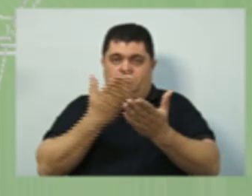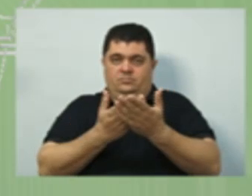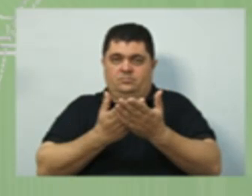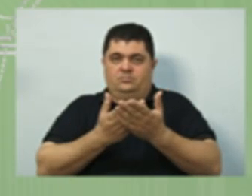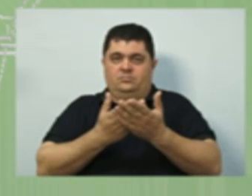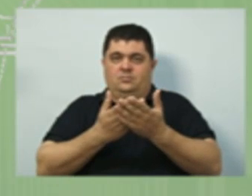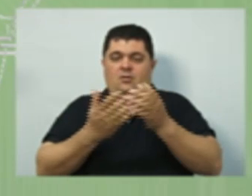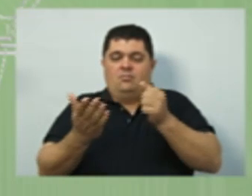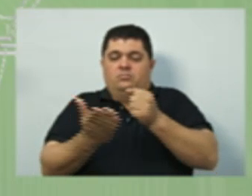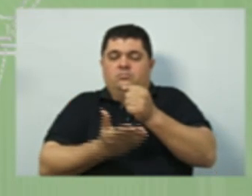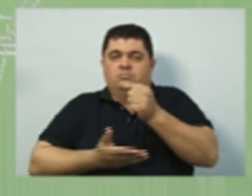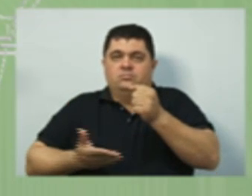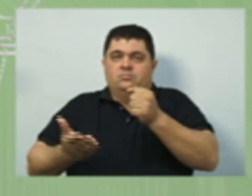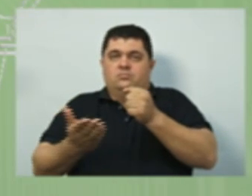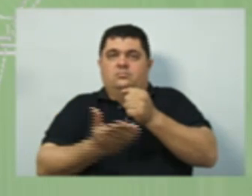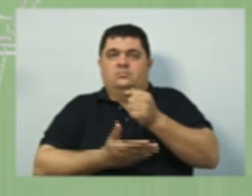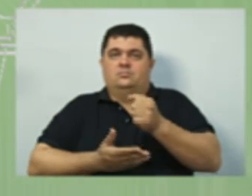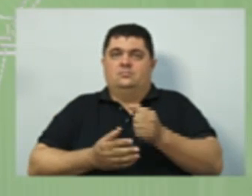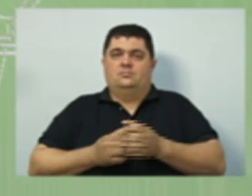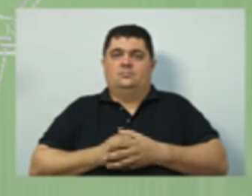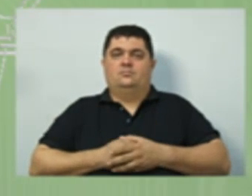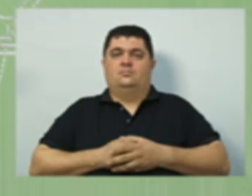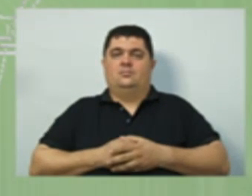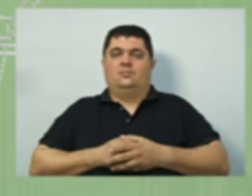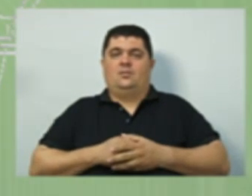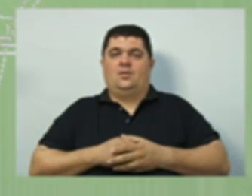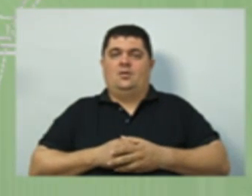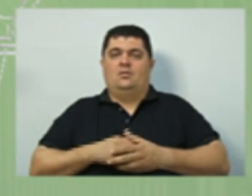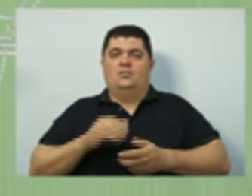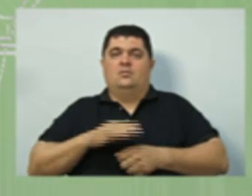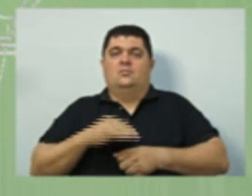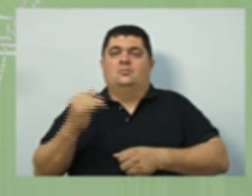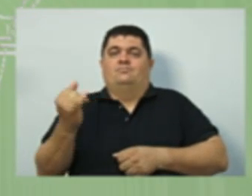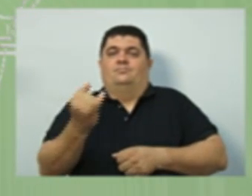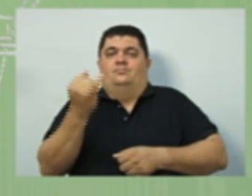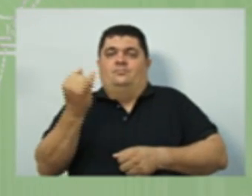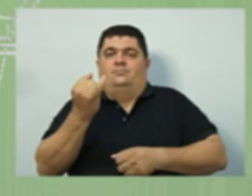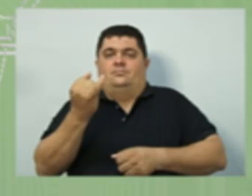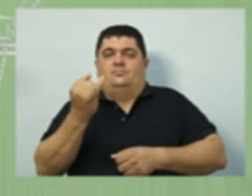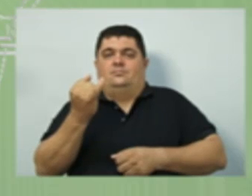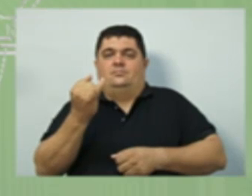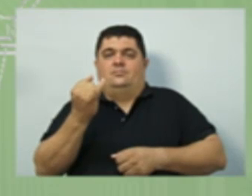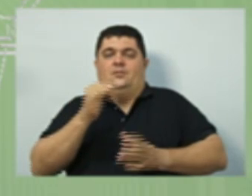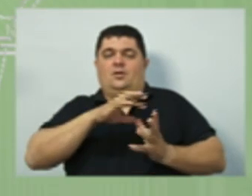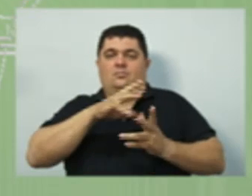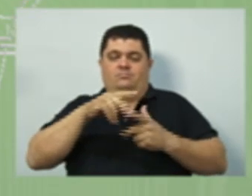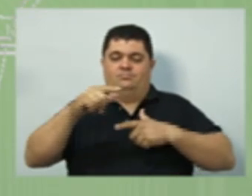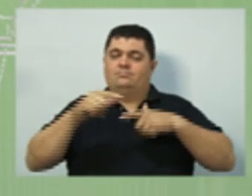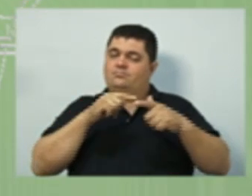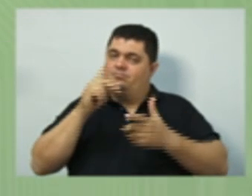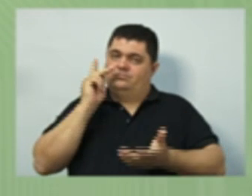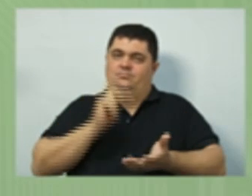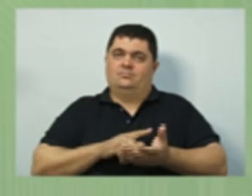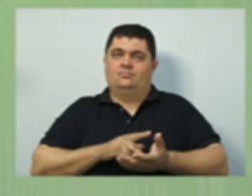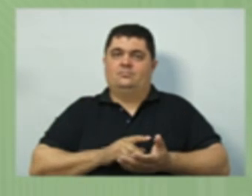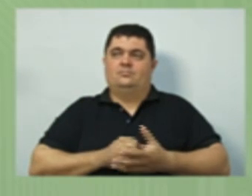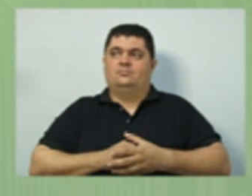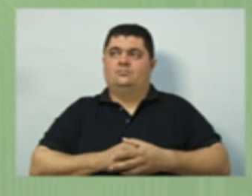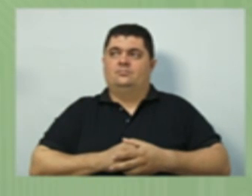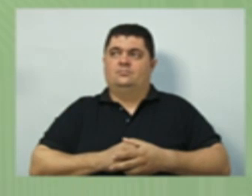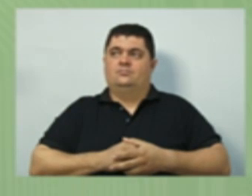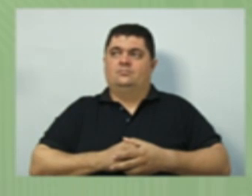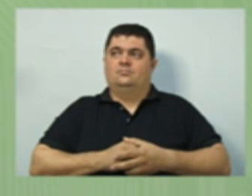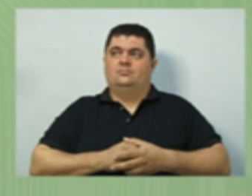o fundamental, o mais importante no mundo do trabalho.